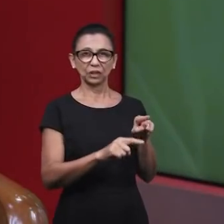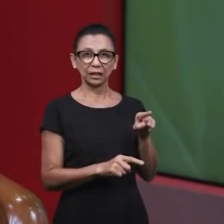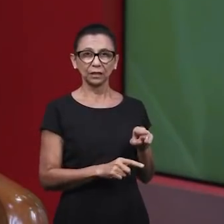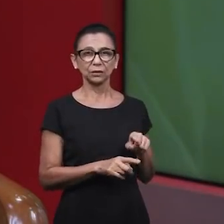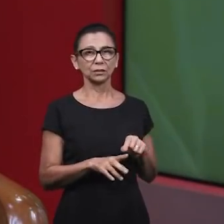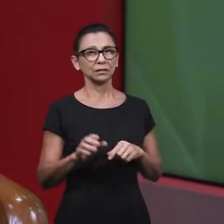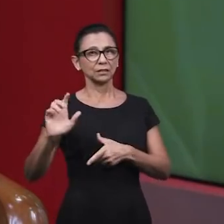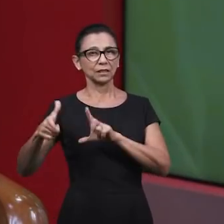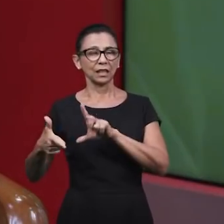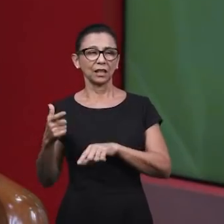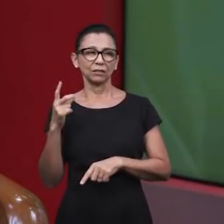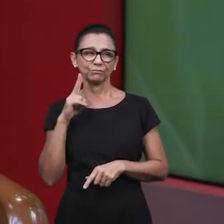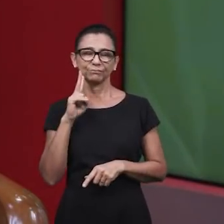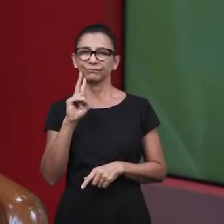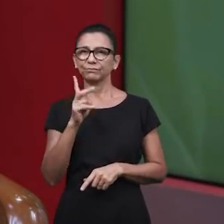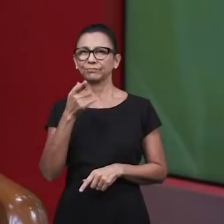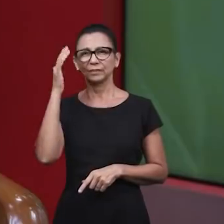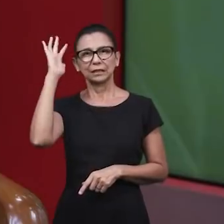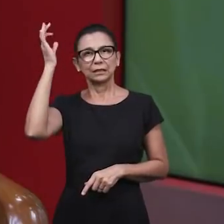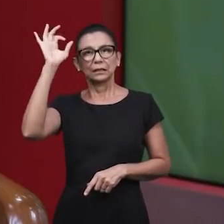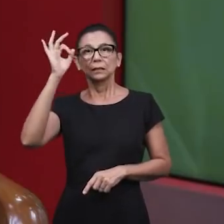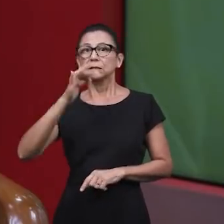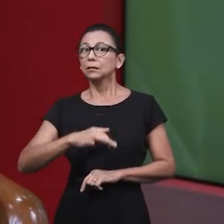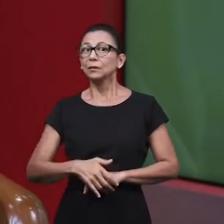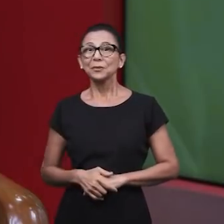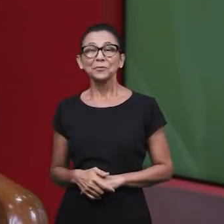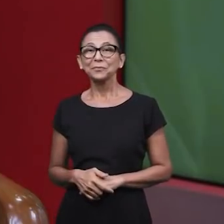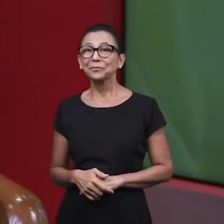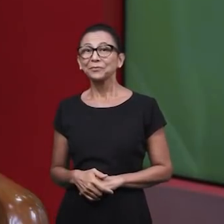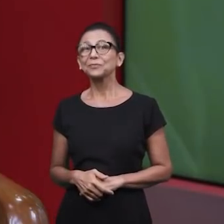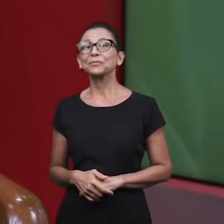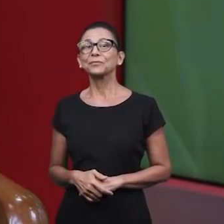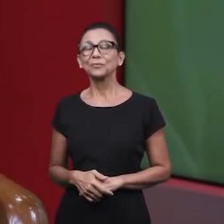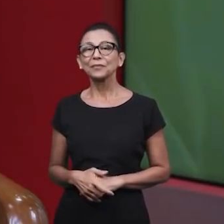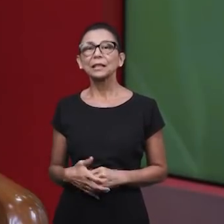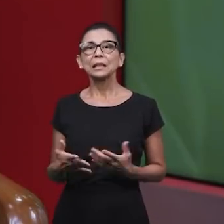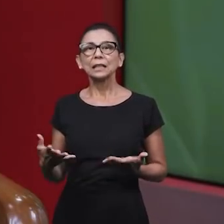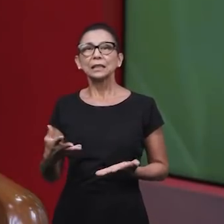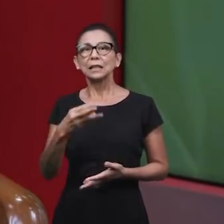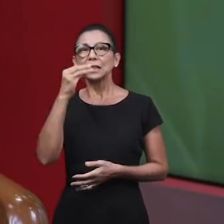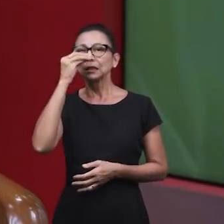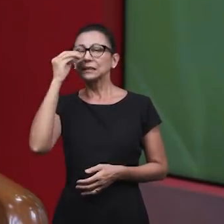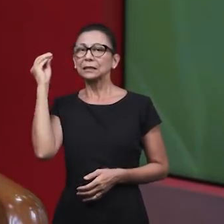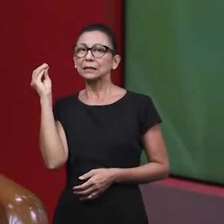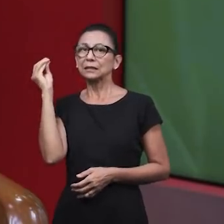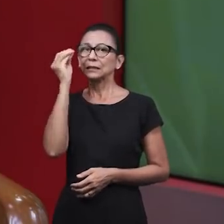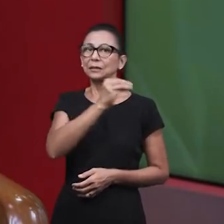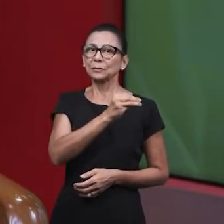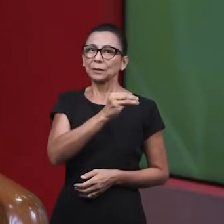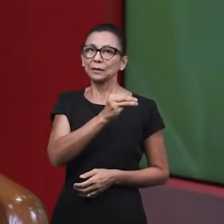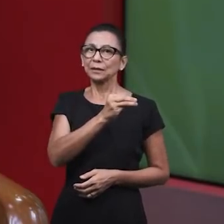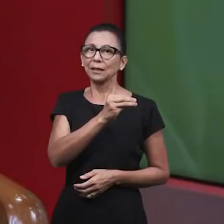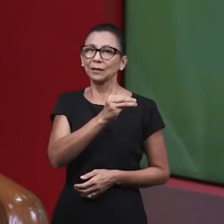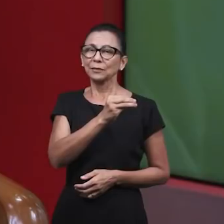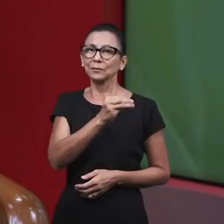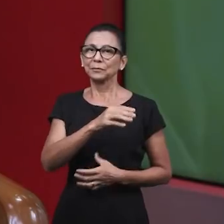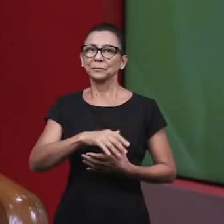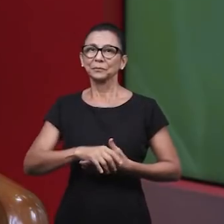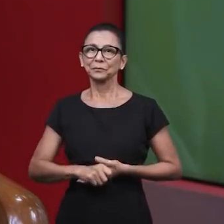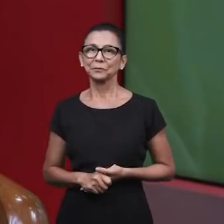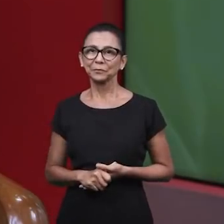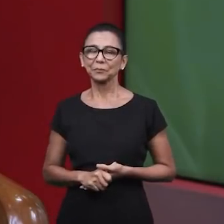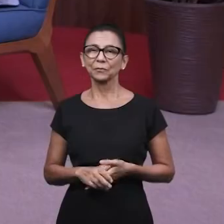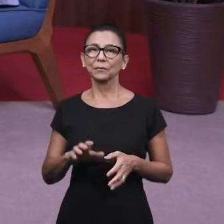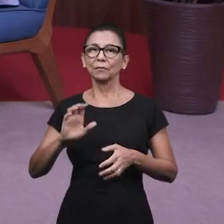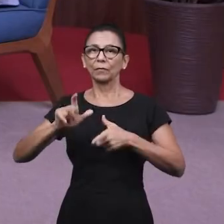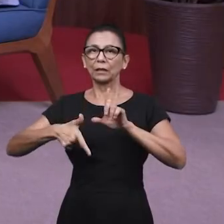entenderam, Josias, que chegaram ao ponto de rejeitar e matar o Senhor Jesus.